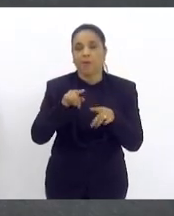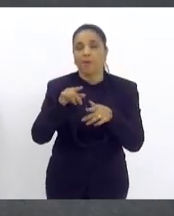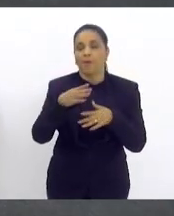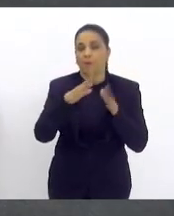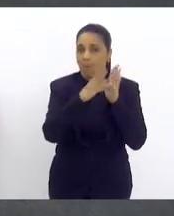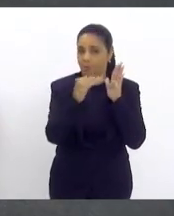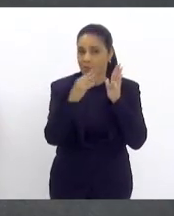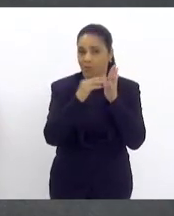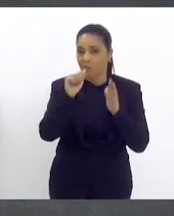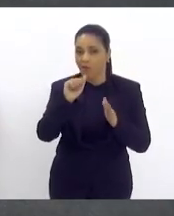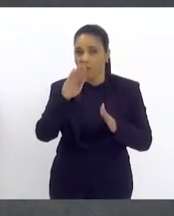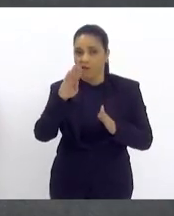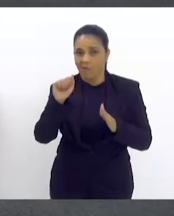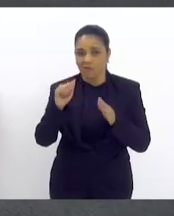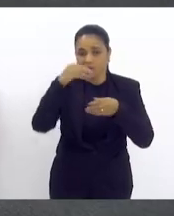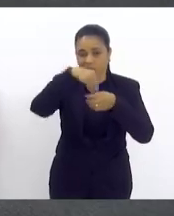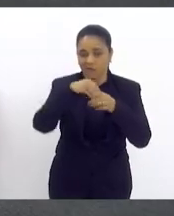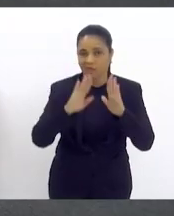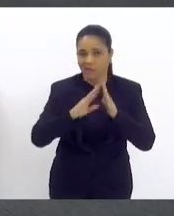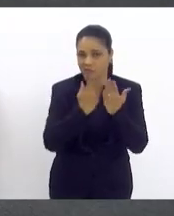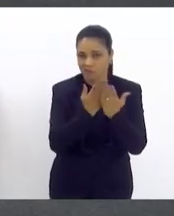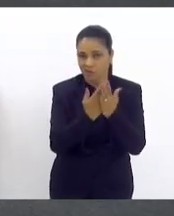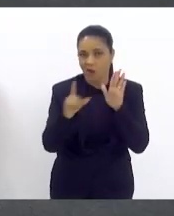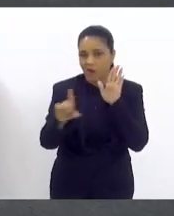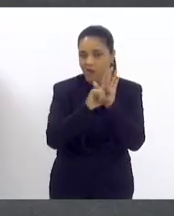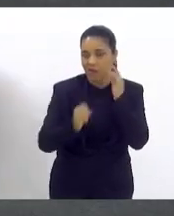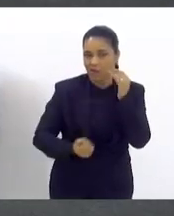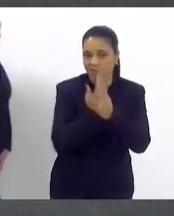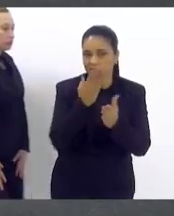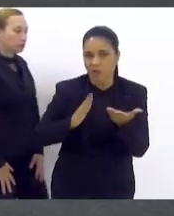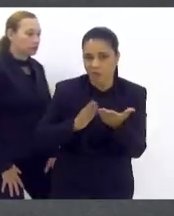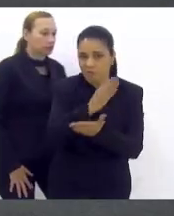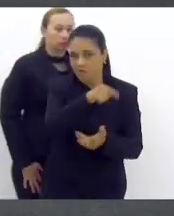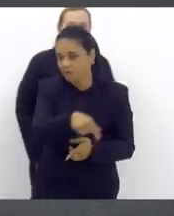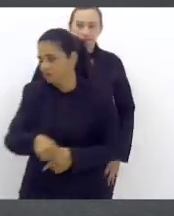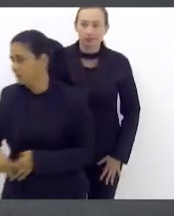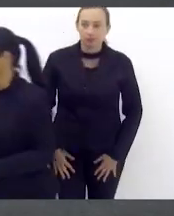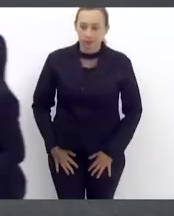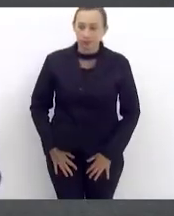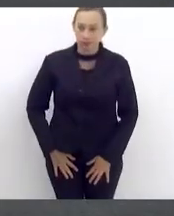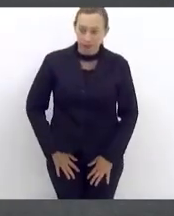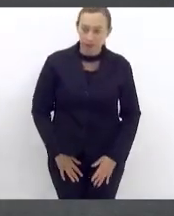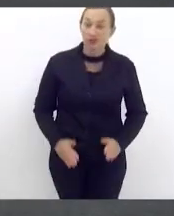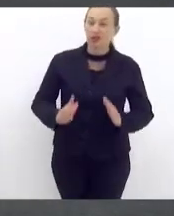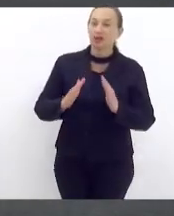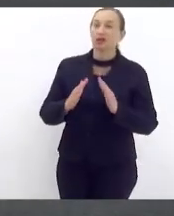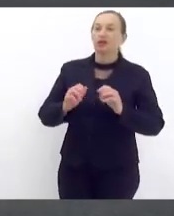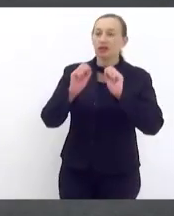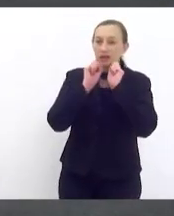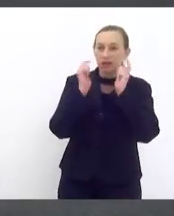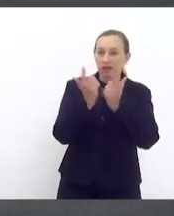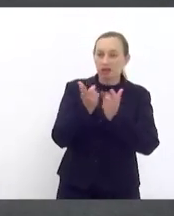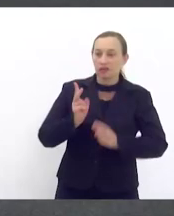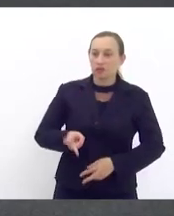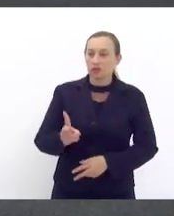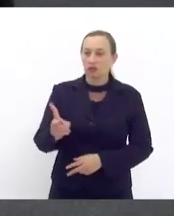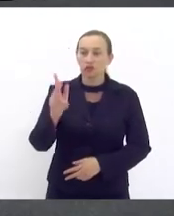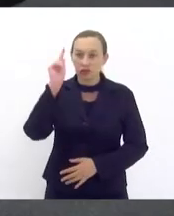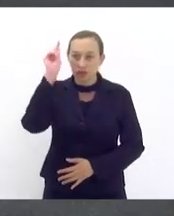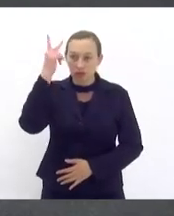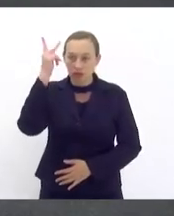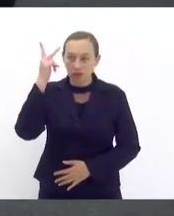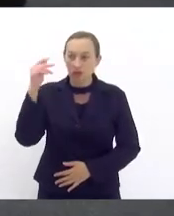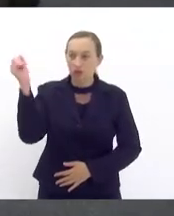nas escolas então foram leis que foram aprovadas nessa casa e que mais uma vez essa casa continua fazendo história saindo da Vanguarda no Brasil